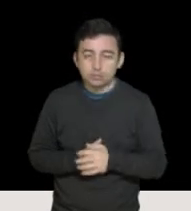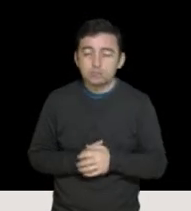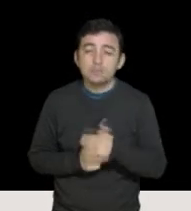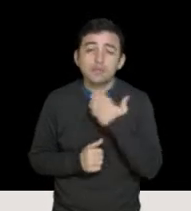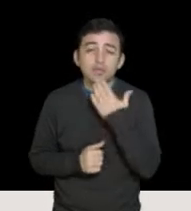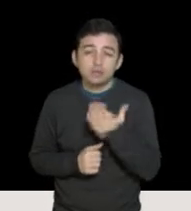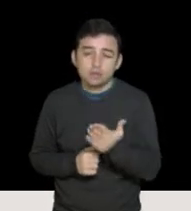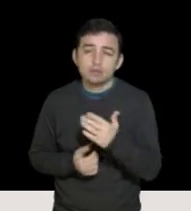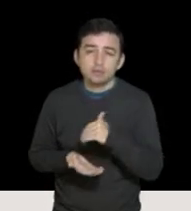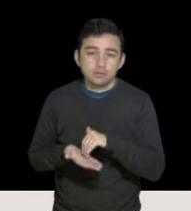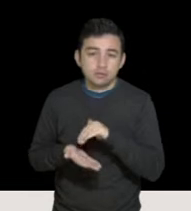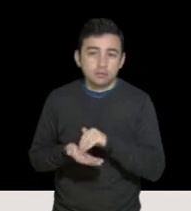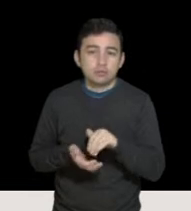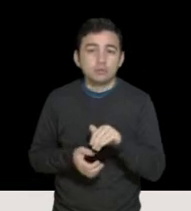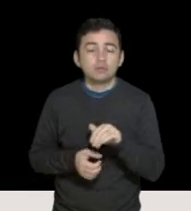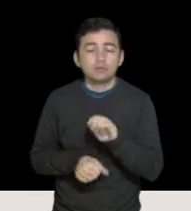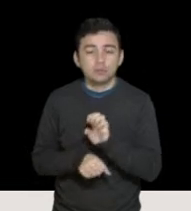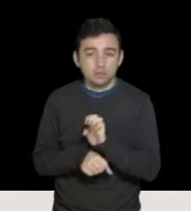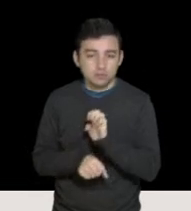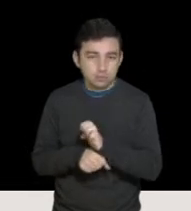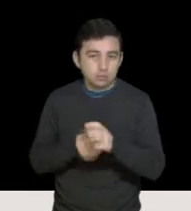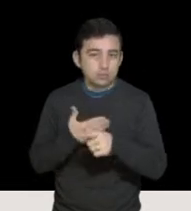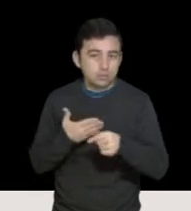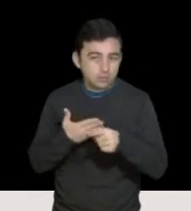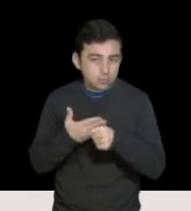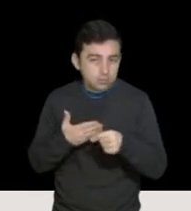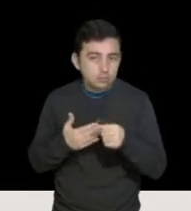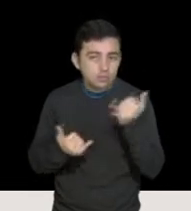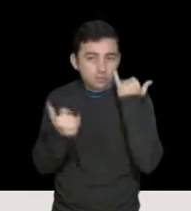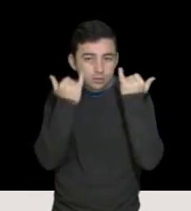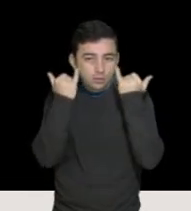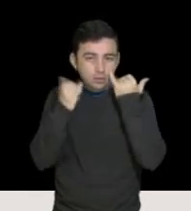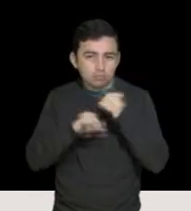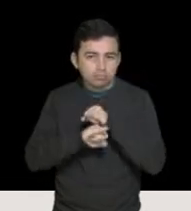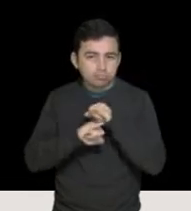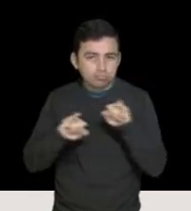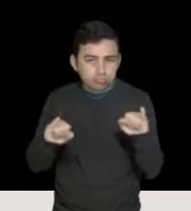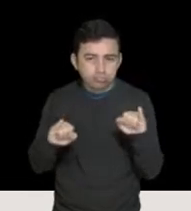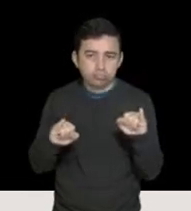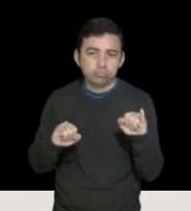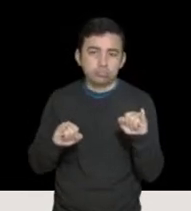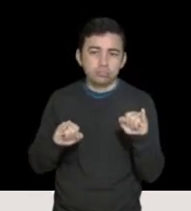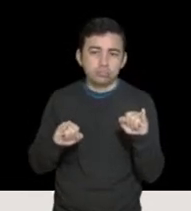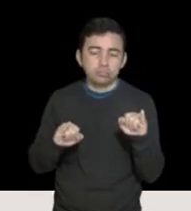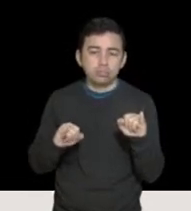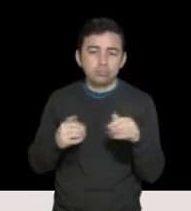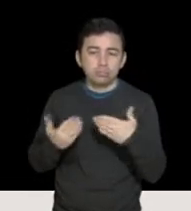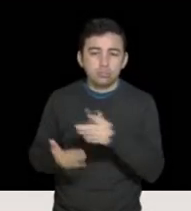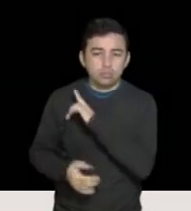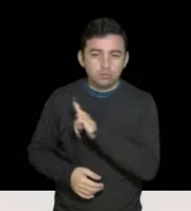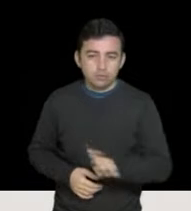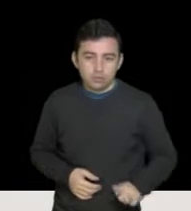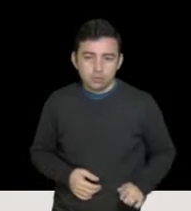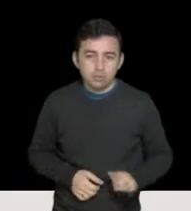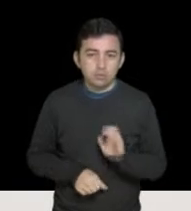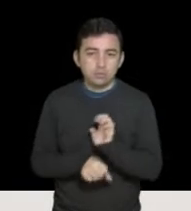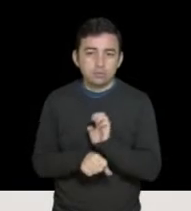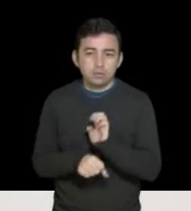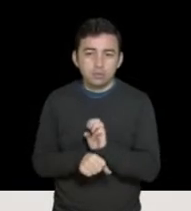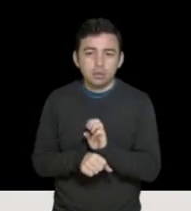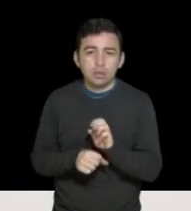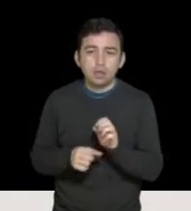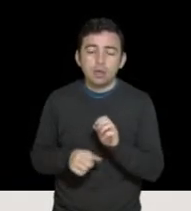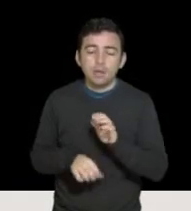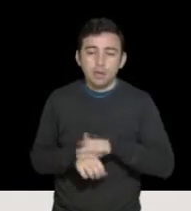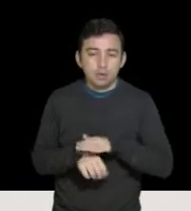solicitando ao secretário de Estado da Casa Civil informações acerca do anúncio feito pelo governador do Estado por meio de